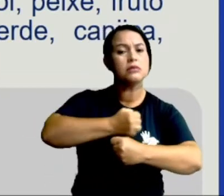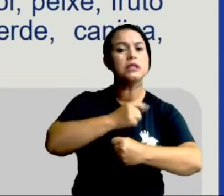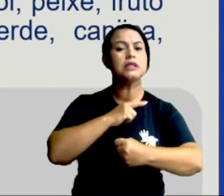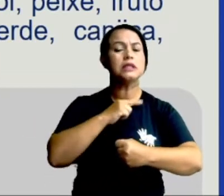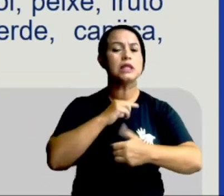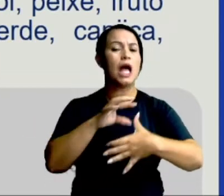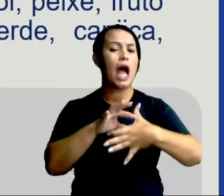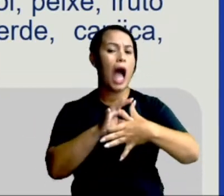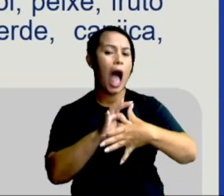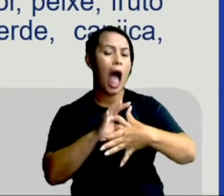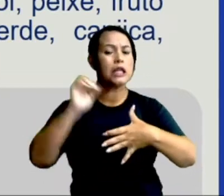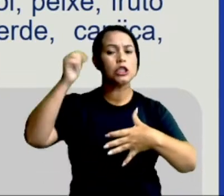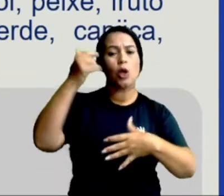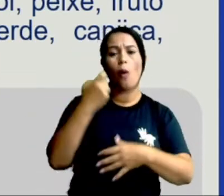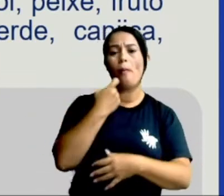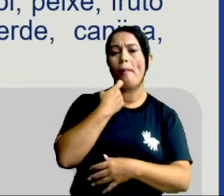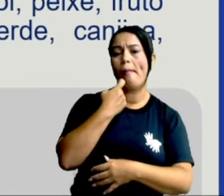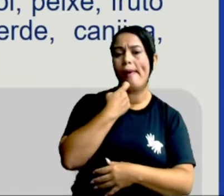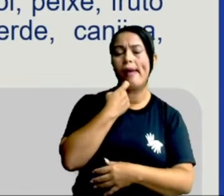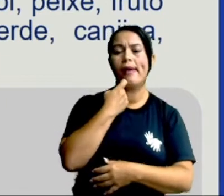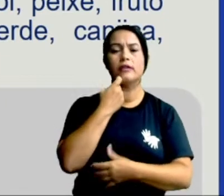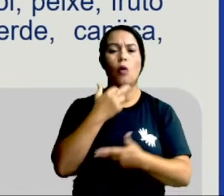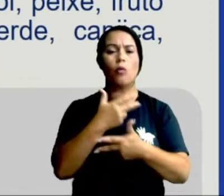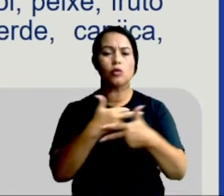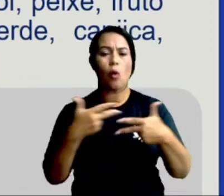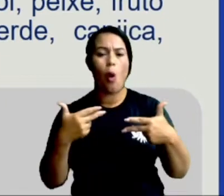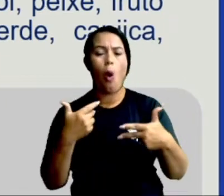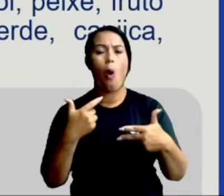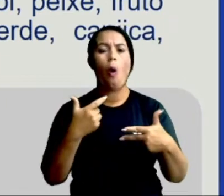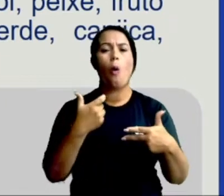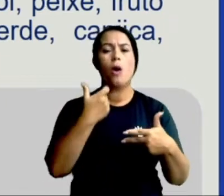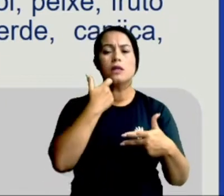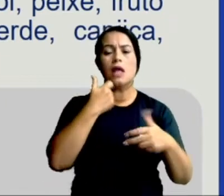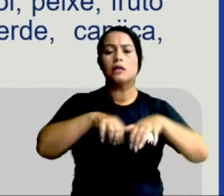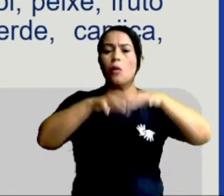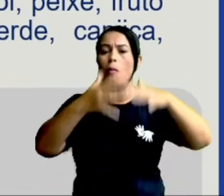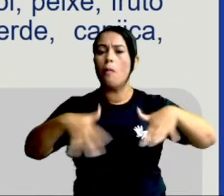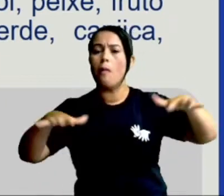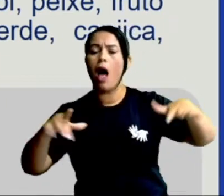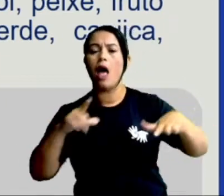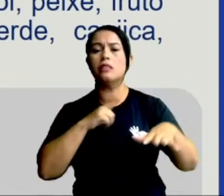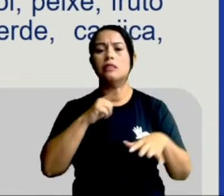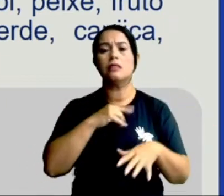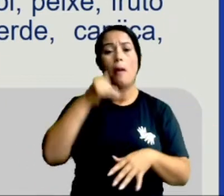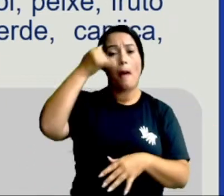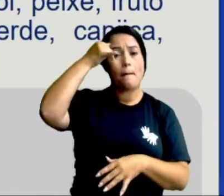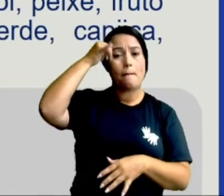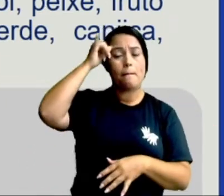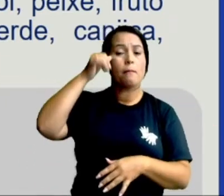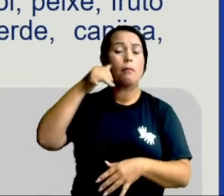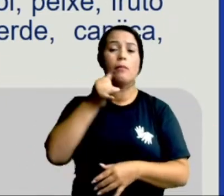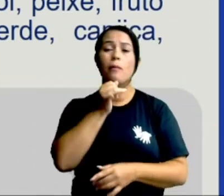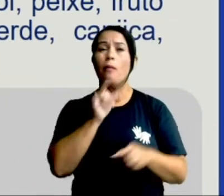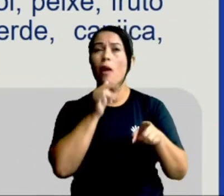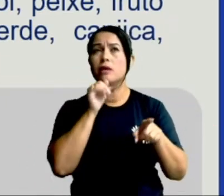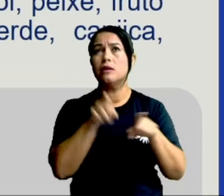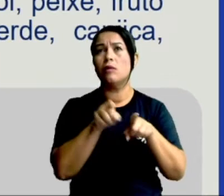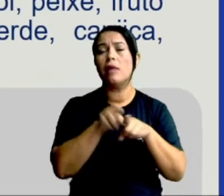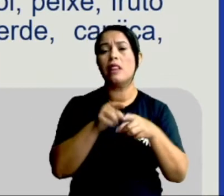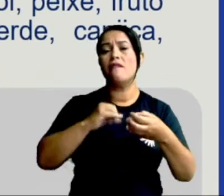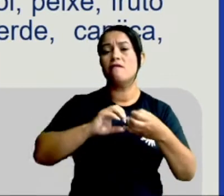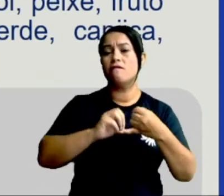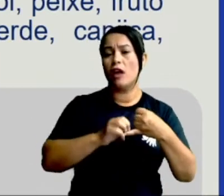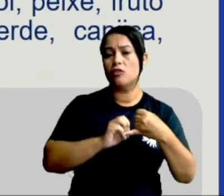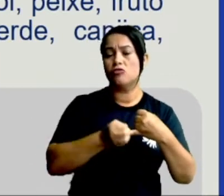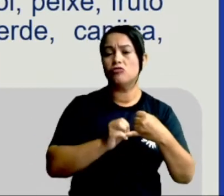carne de sol, peixe, fruto do mar, buchada de bode, sarapatel, acarajé, feijão